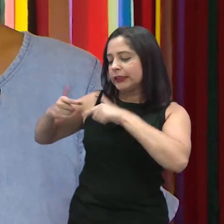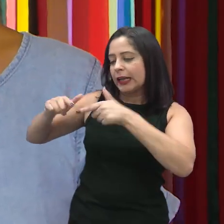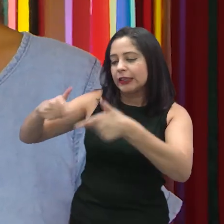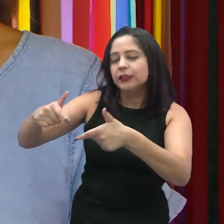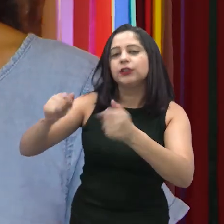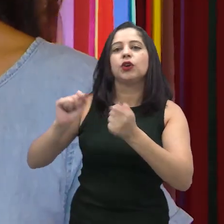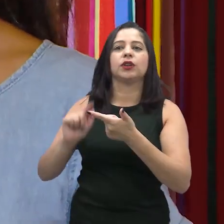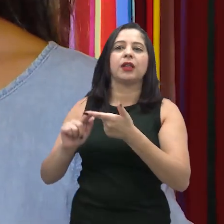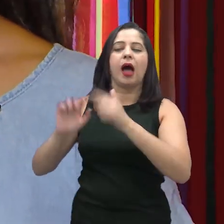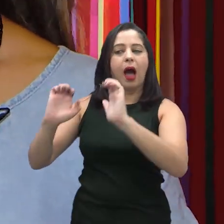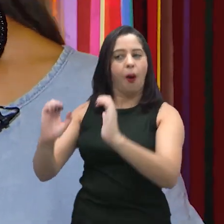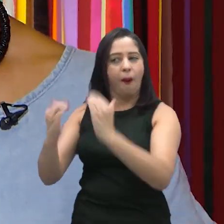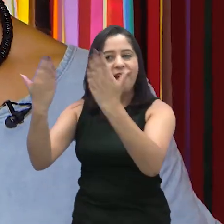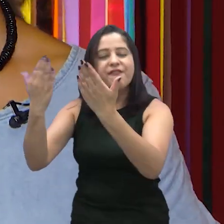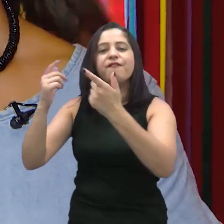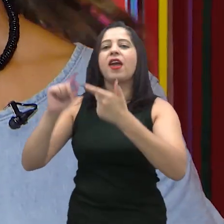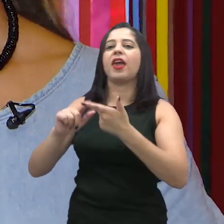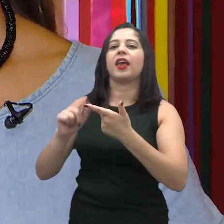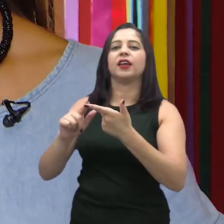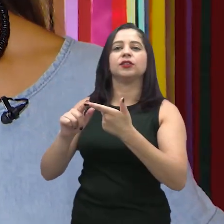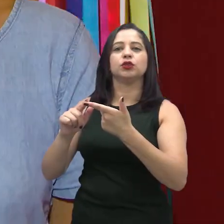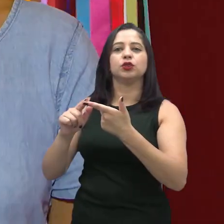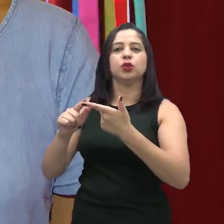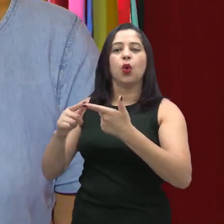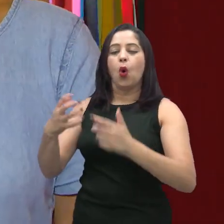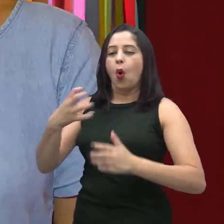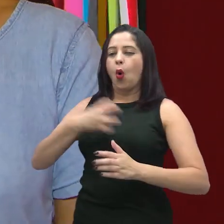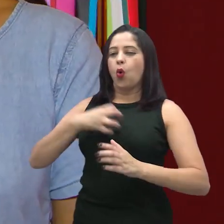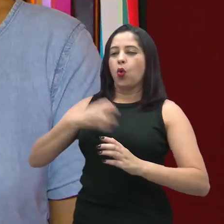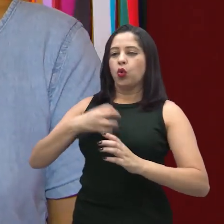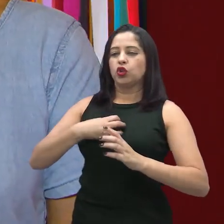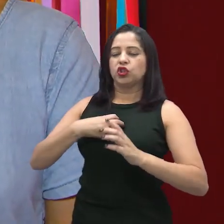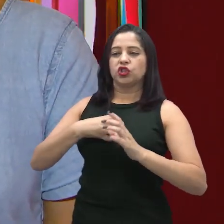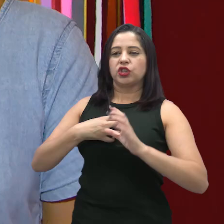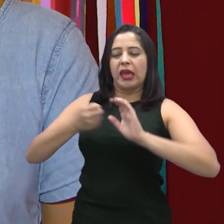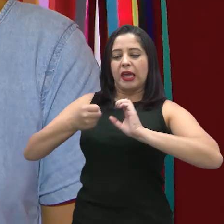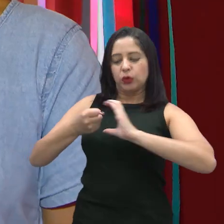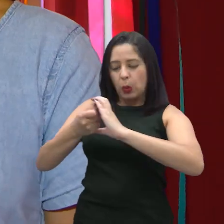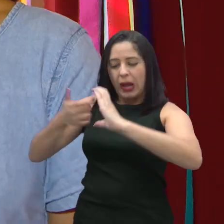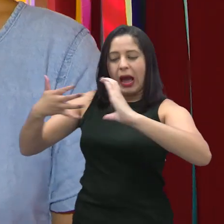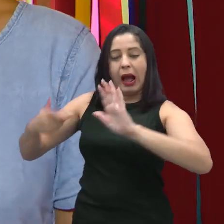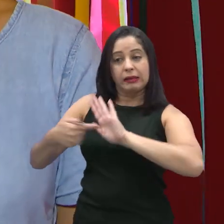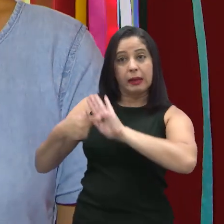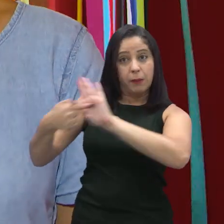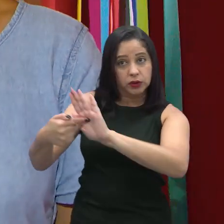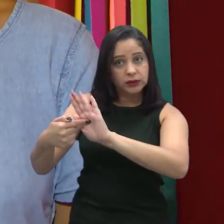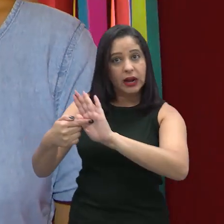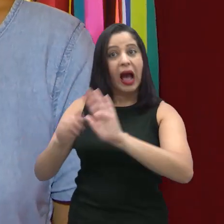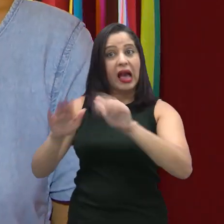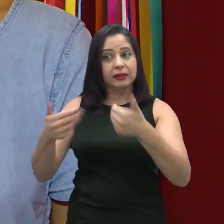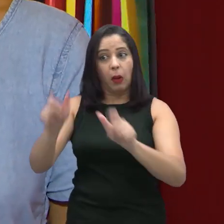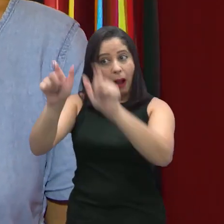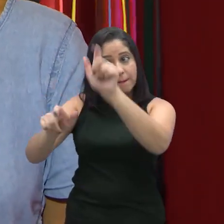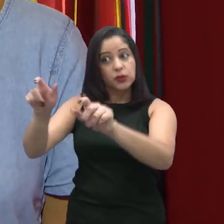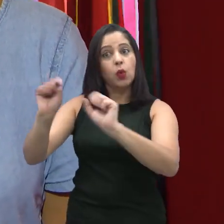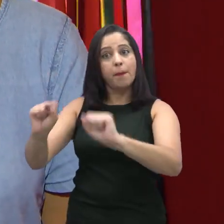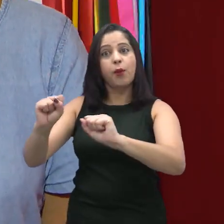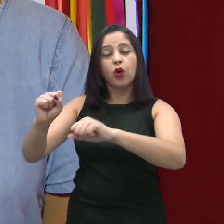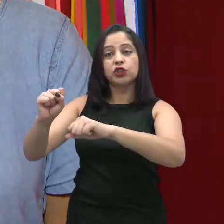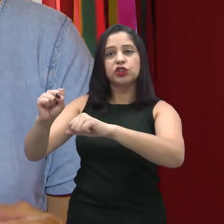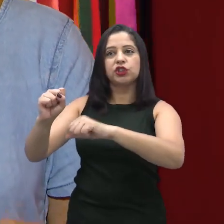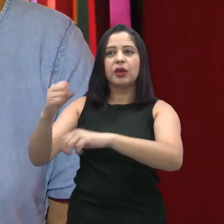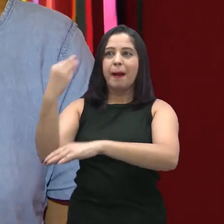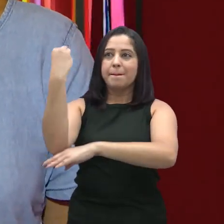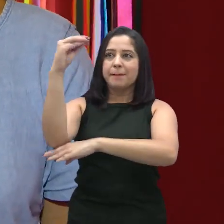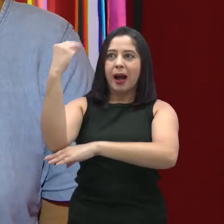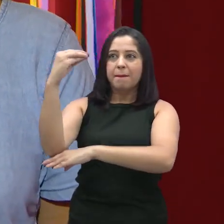né, celebrações, formas de expressão. Então, esse usuário vai poder cadastrar, colocar fotos, vídeos, né, e